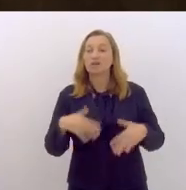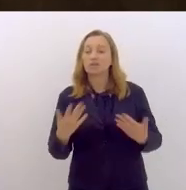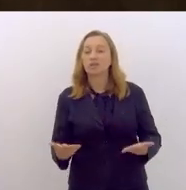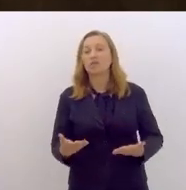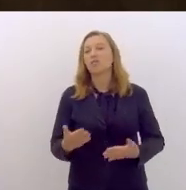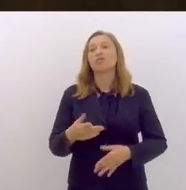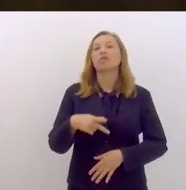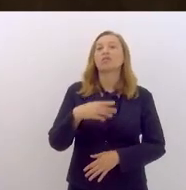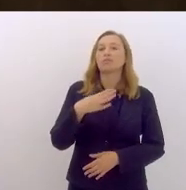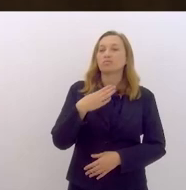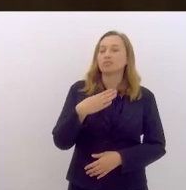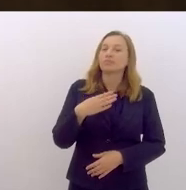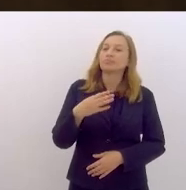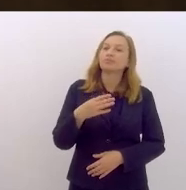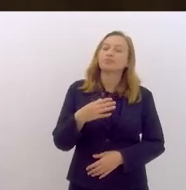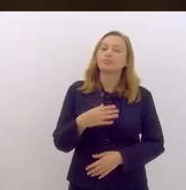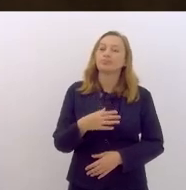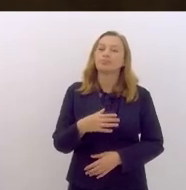CCJ